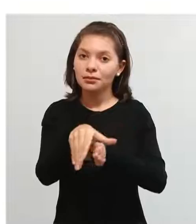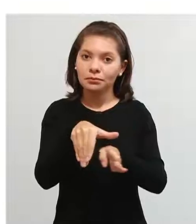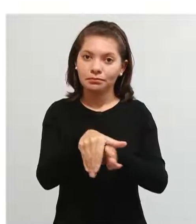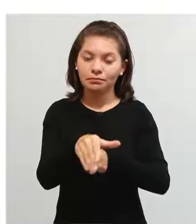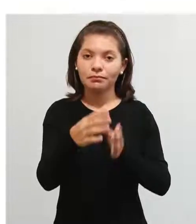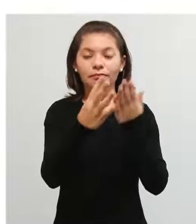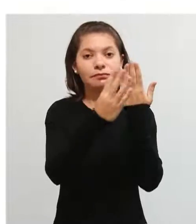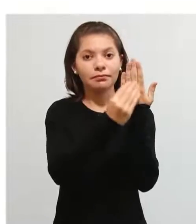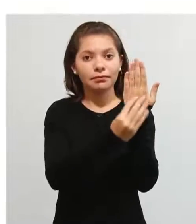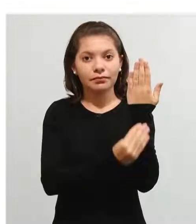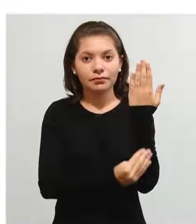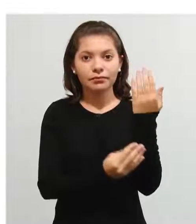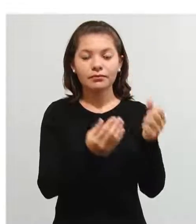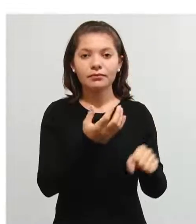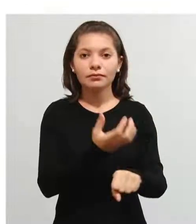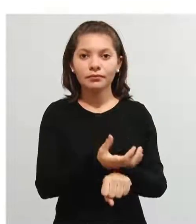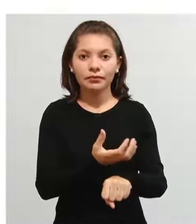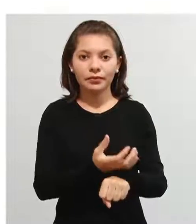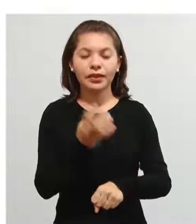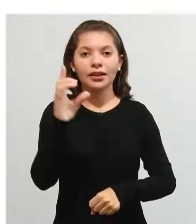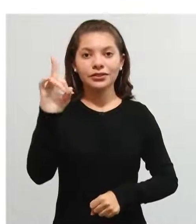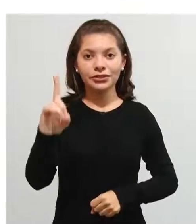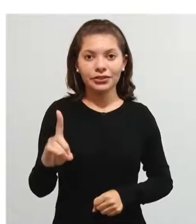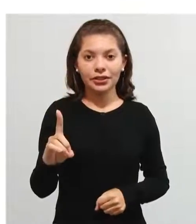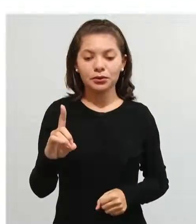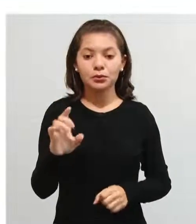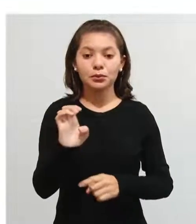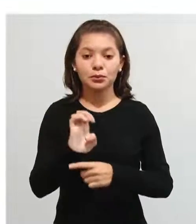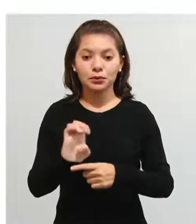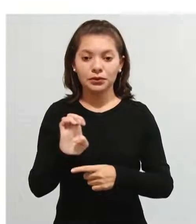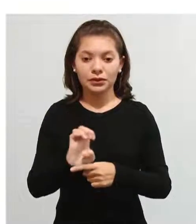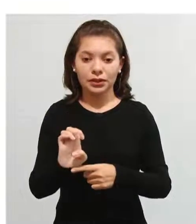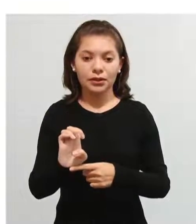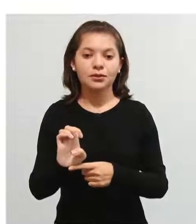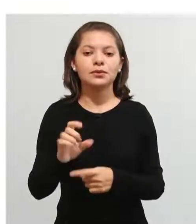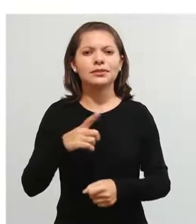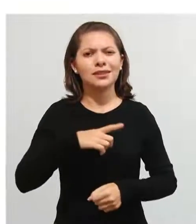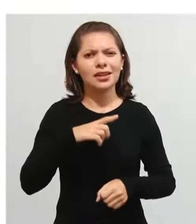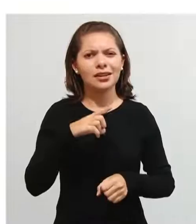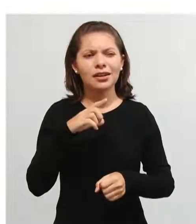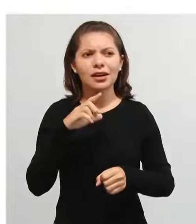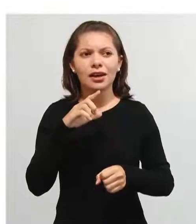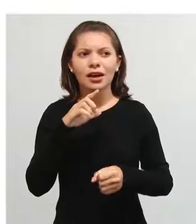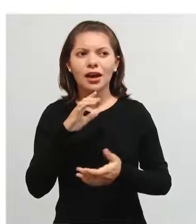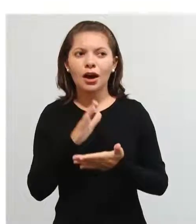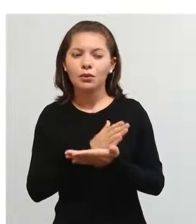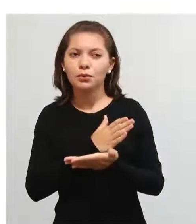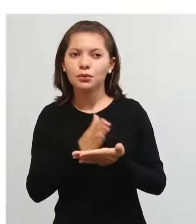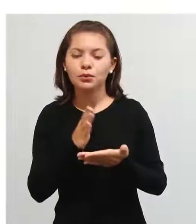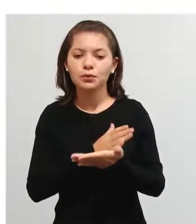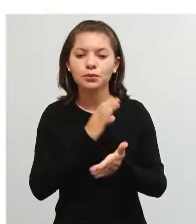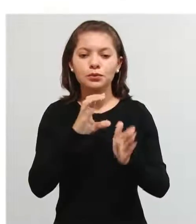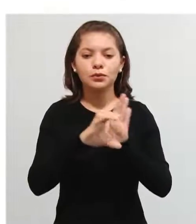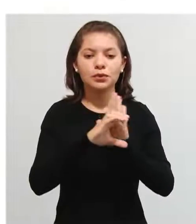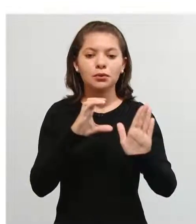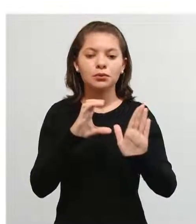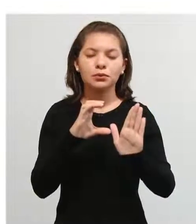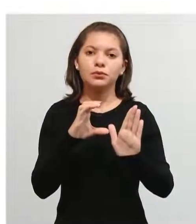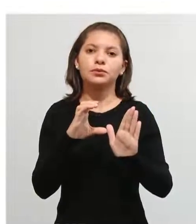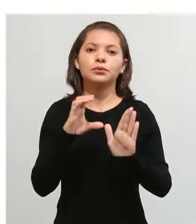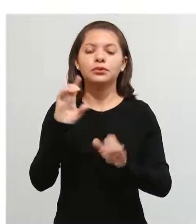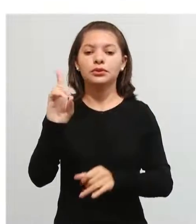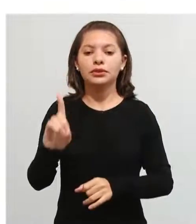lá da disciplina de Direito do Estado, onde nós temos alguns conteúdos ali de direito administrativo,